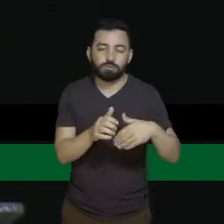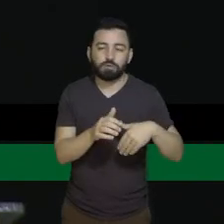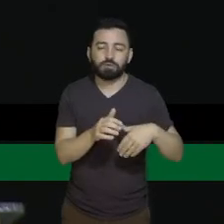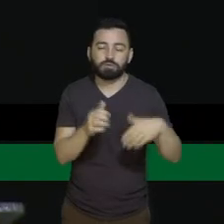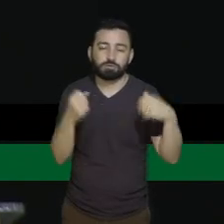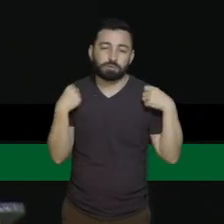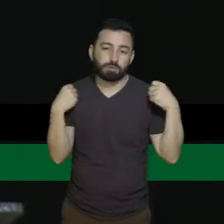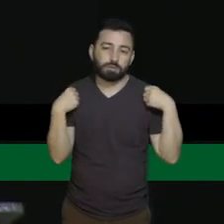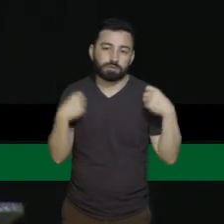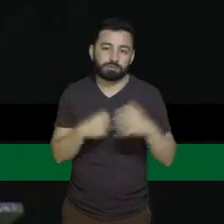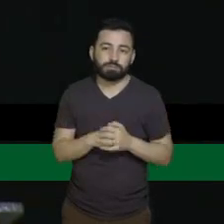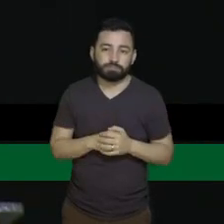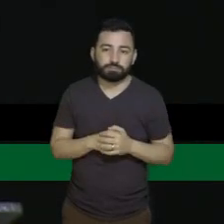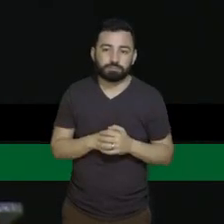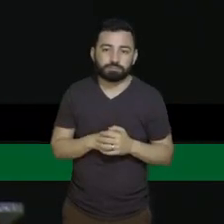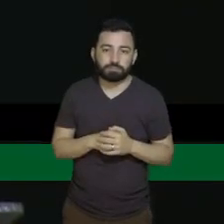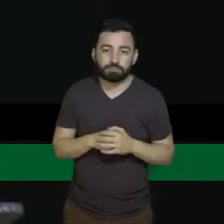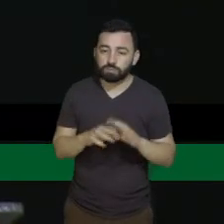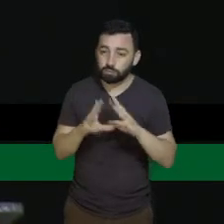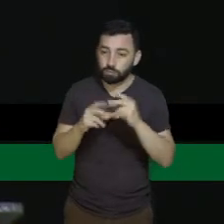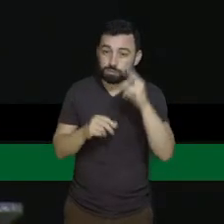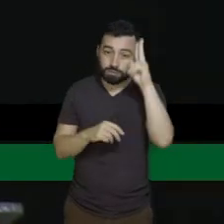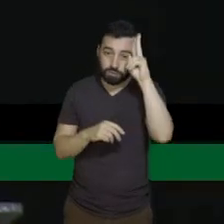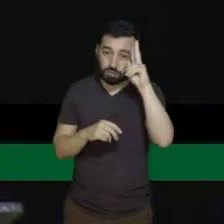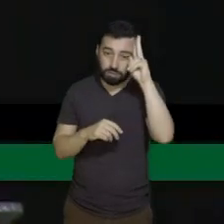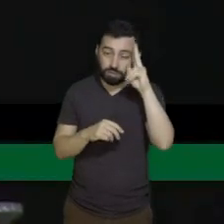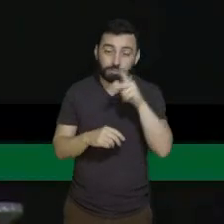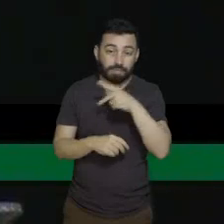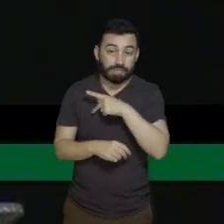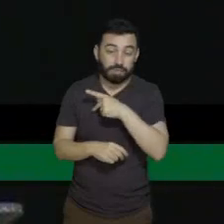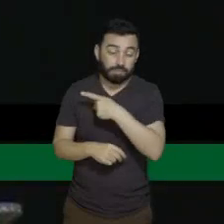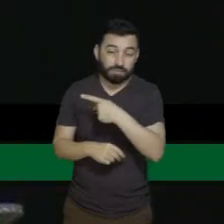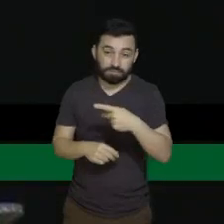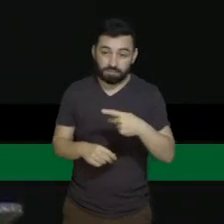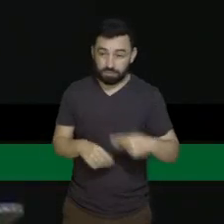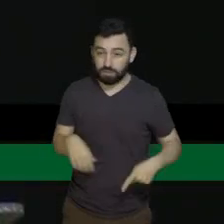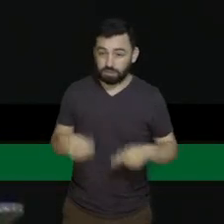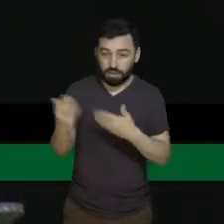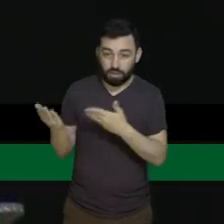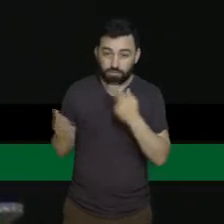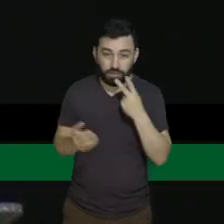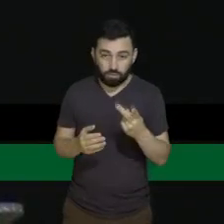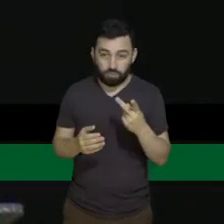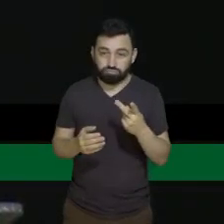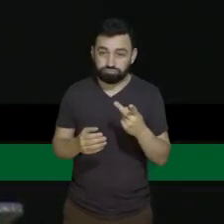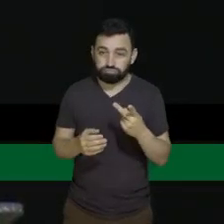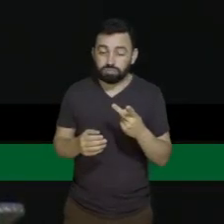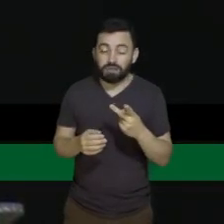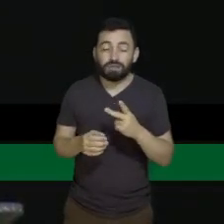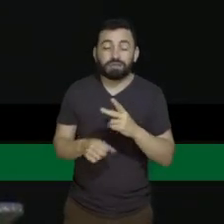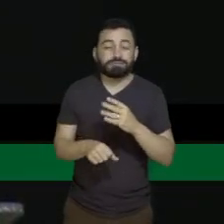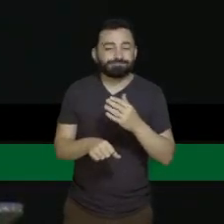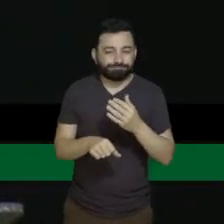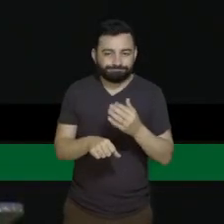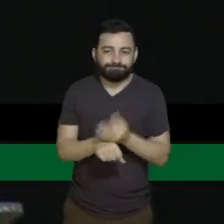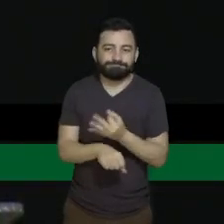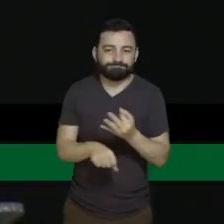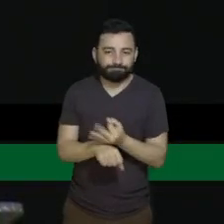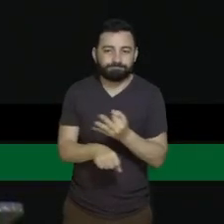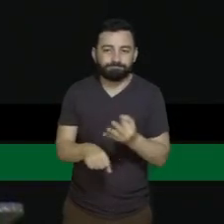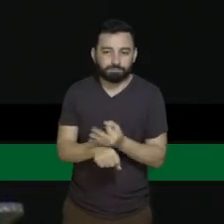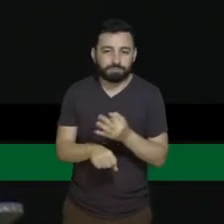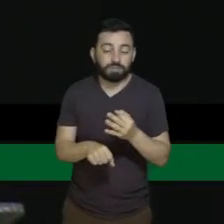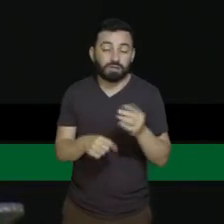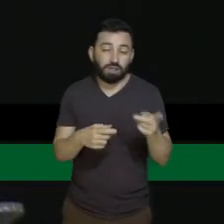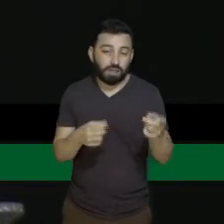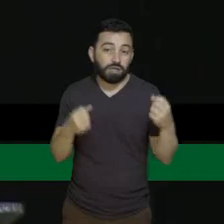Toda essa história que foi aqui relatada pelo presidente representa a resiliência e a determinação, não só da